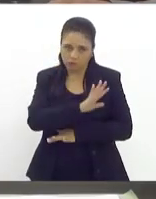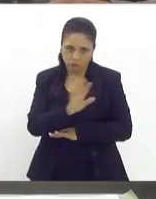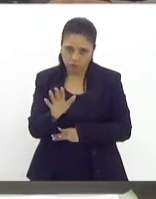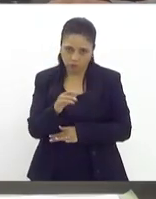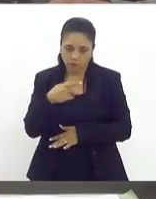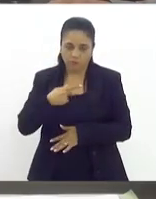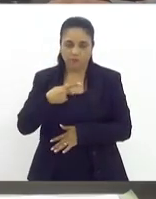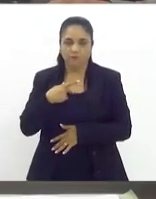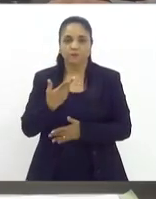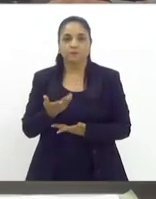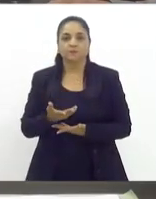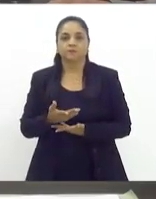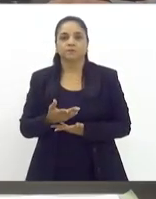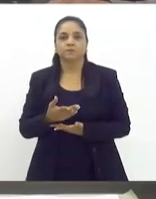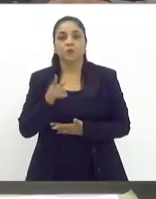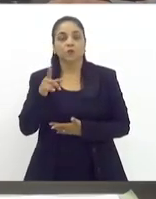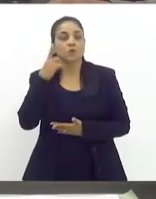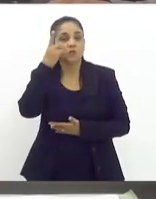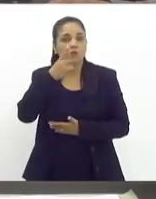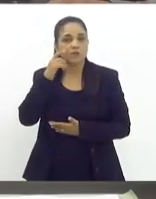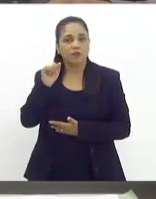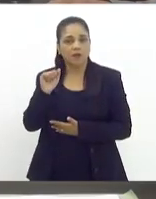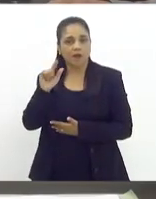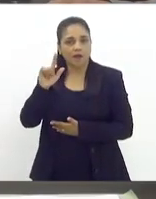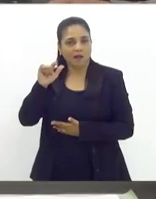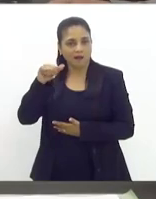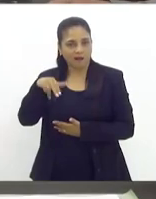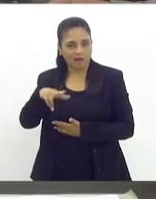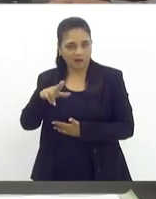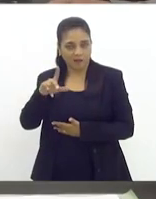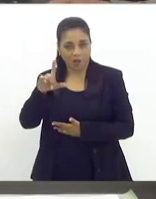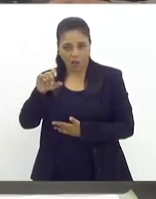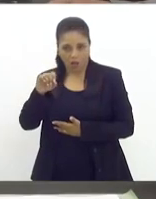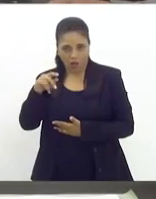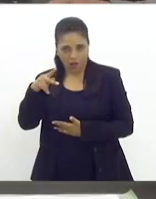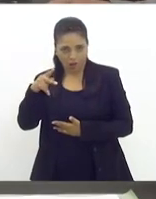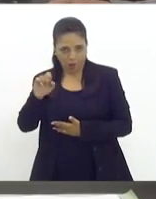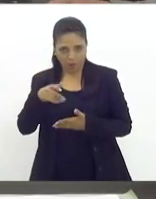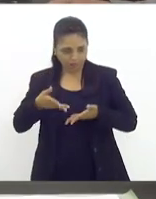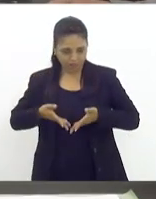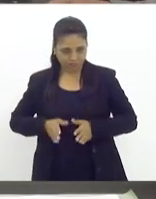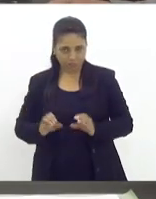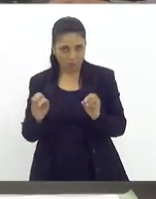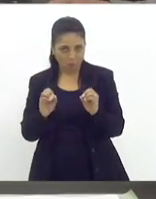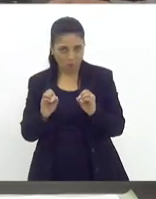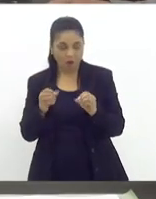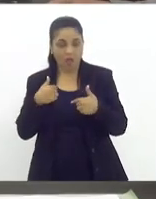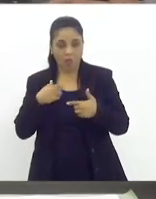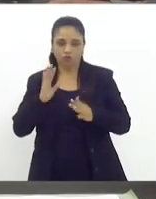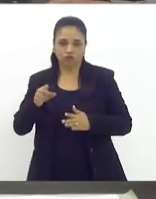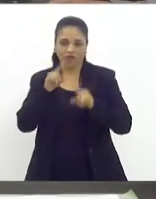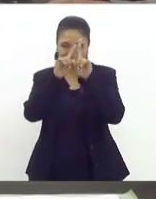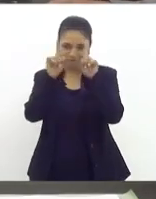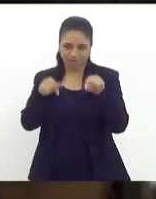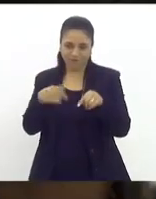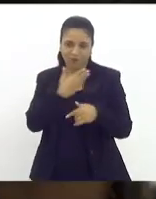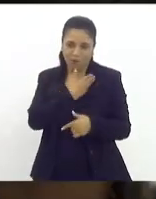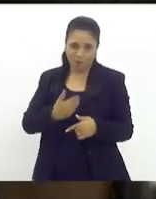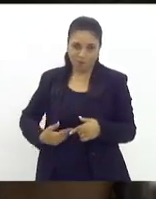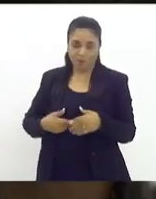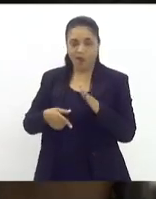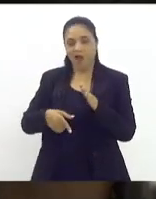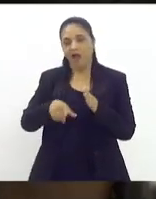Quando o deputado Alan Lopes ainda não era nascido, e eu já era funcionário público, na antiga